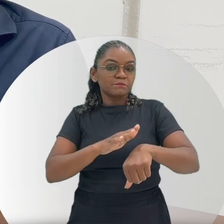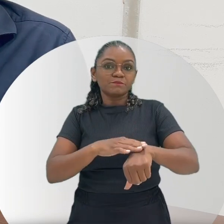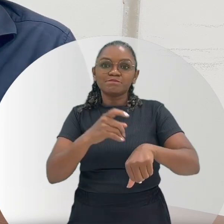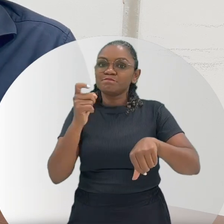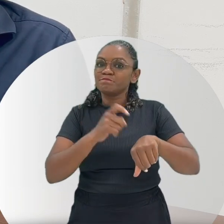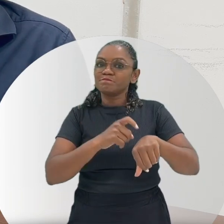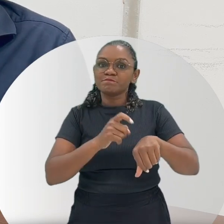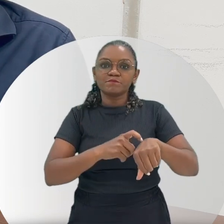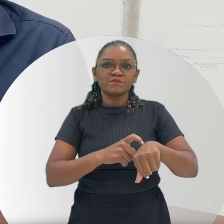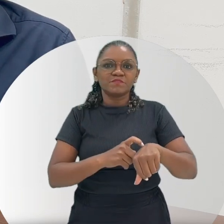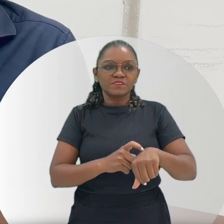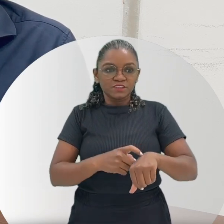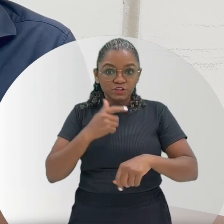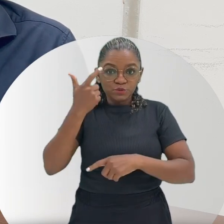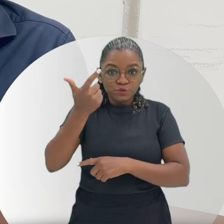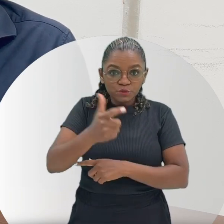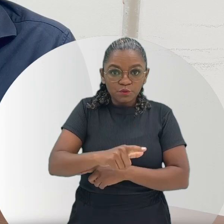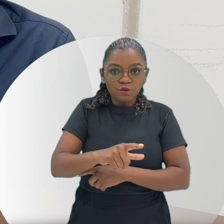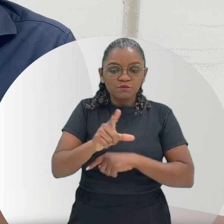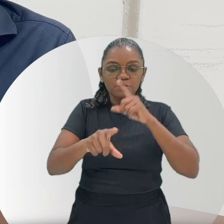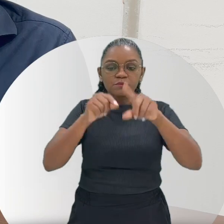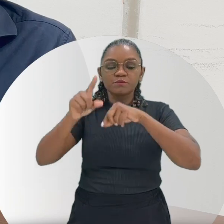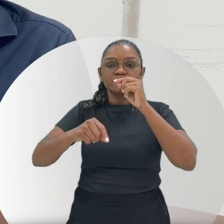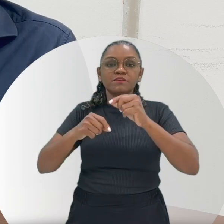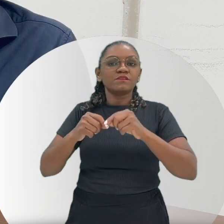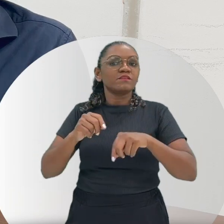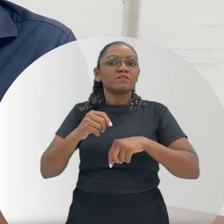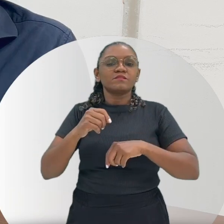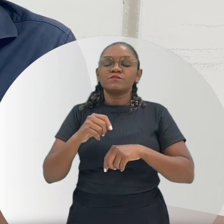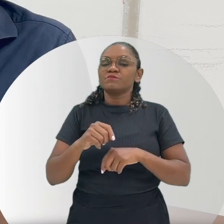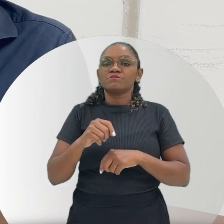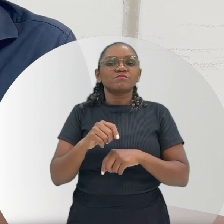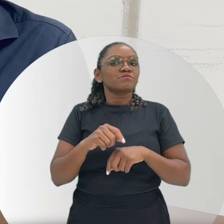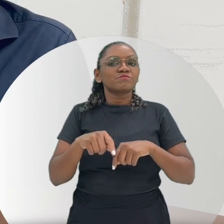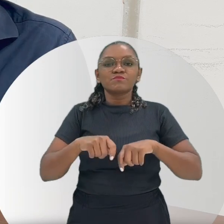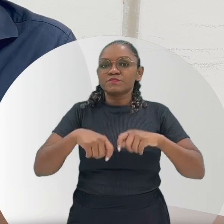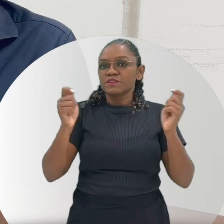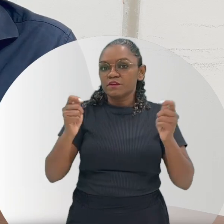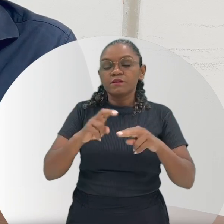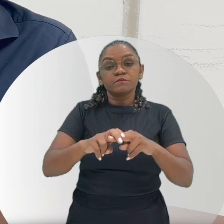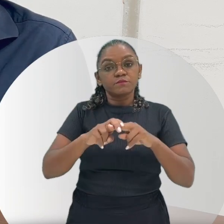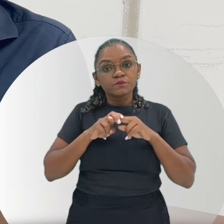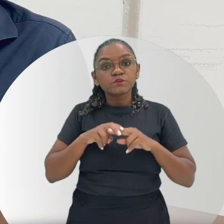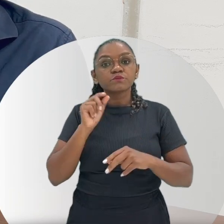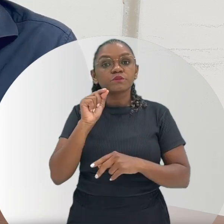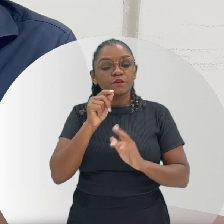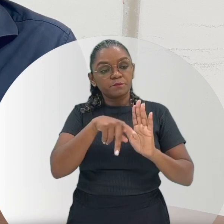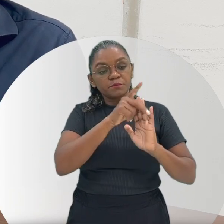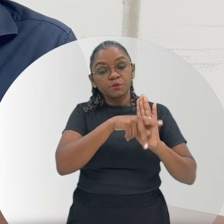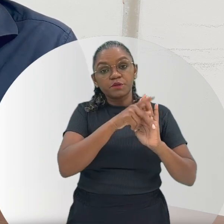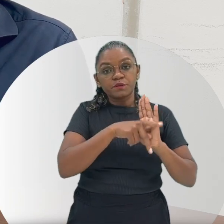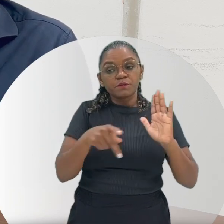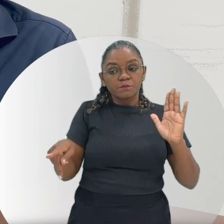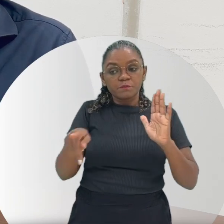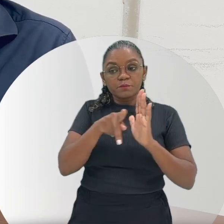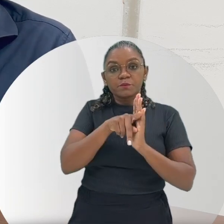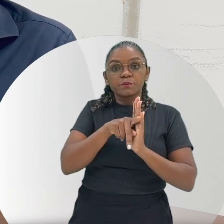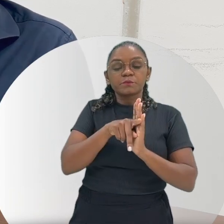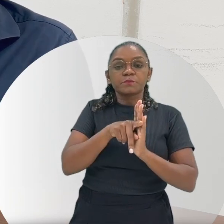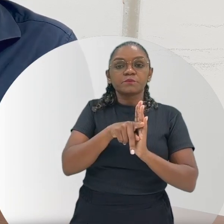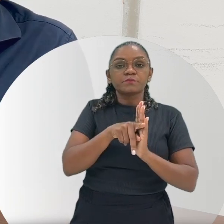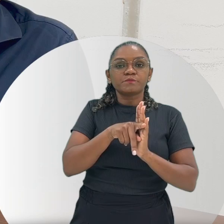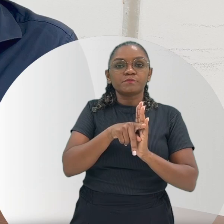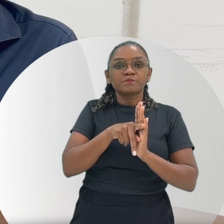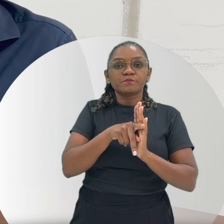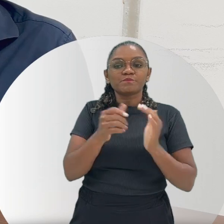novo processo seletivo de uma empresa licitatória, e aí a gente iniciou os trâmites para um programa para dar suporte